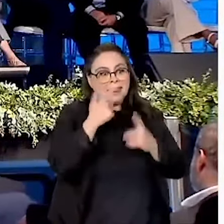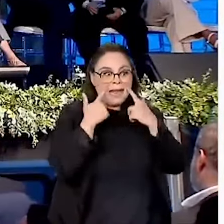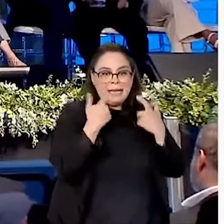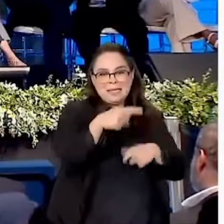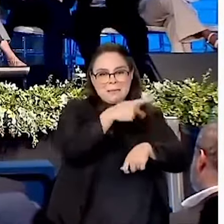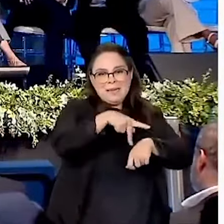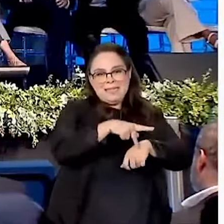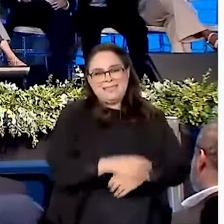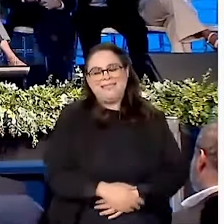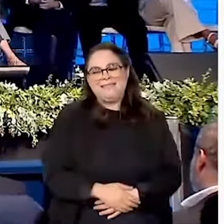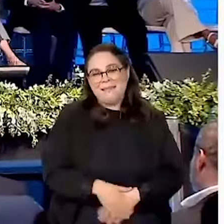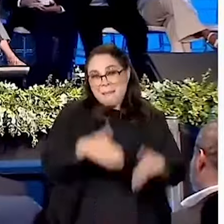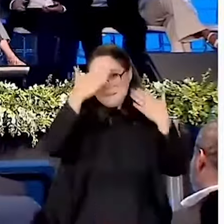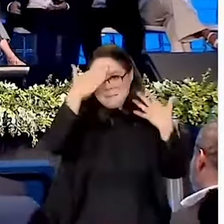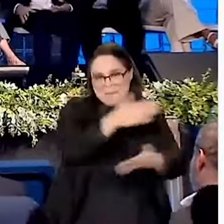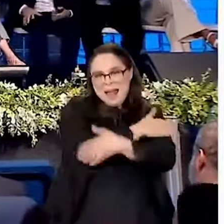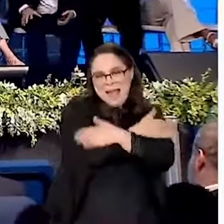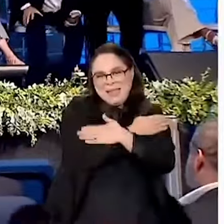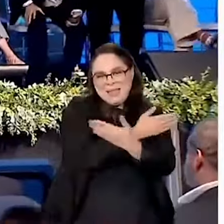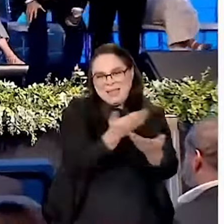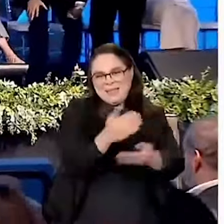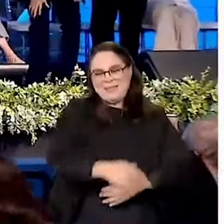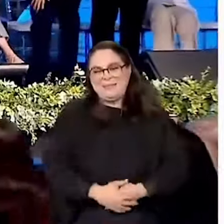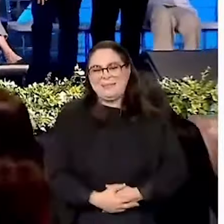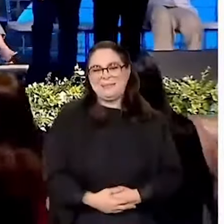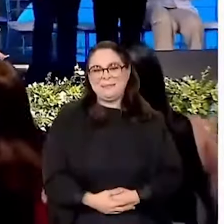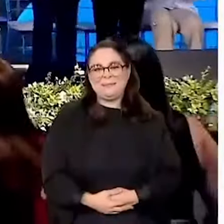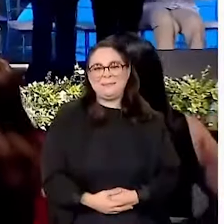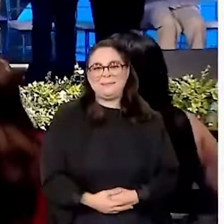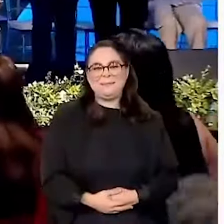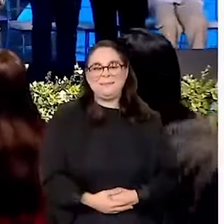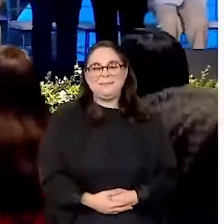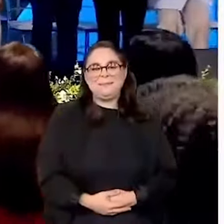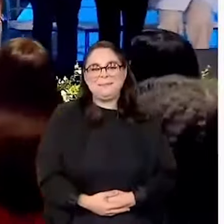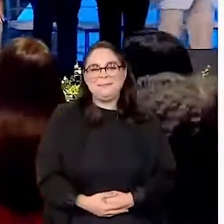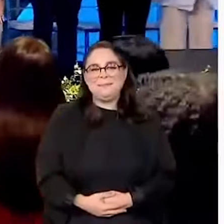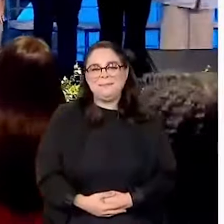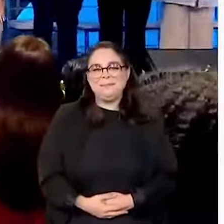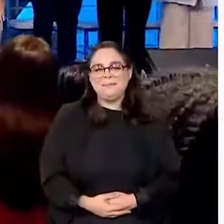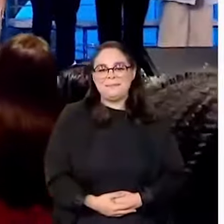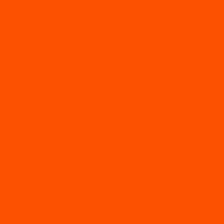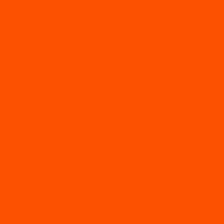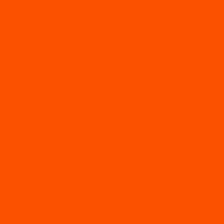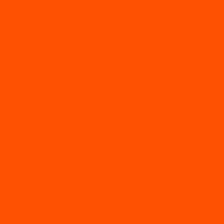abraço, gente.